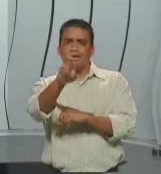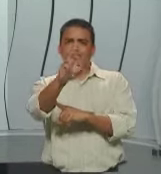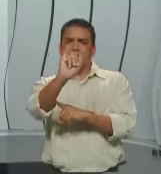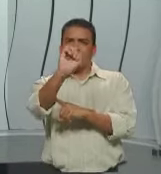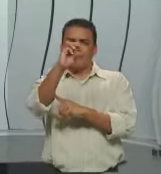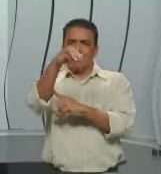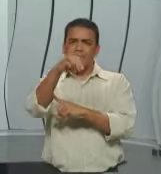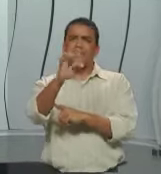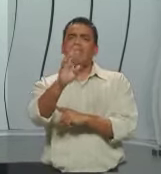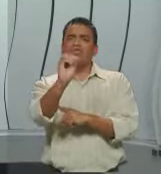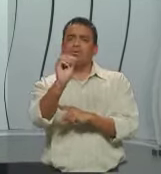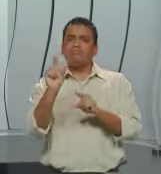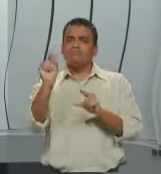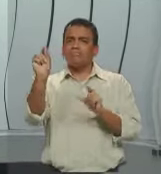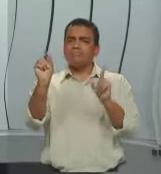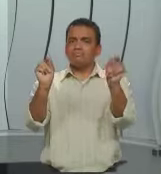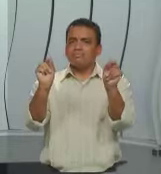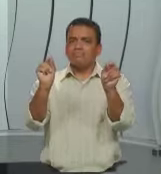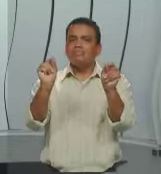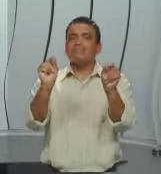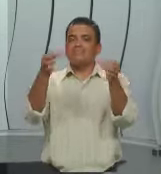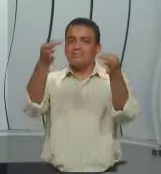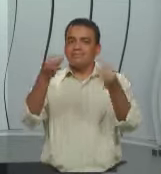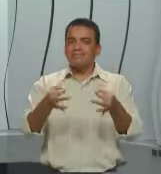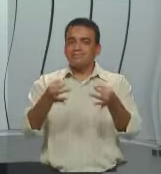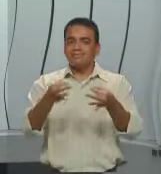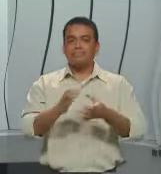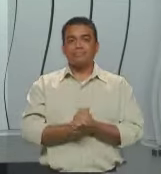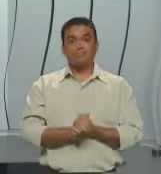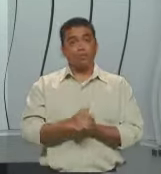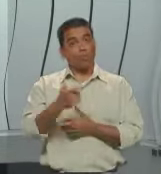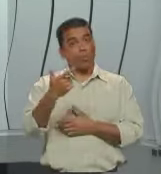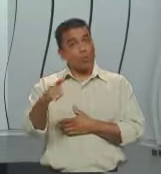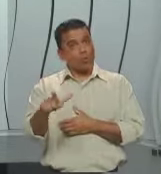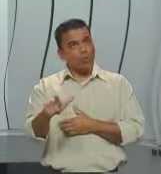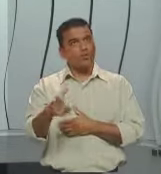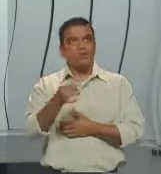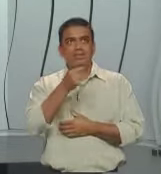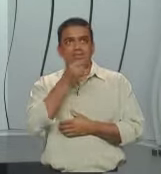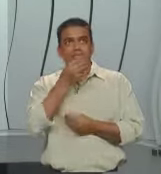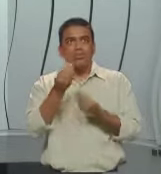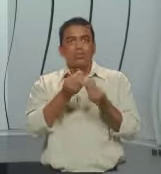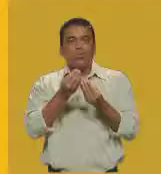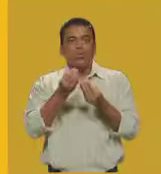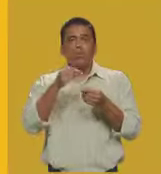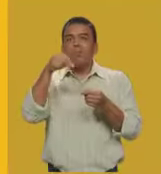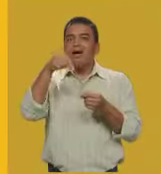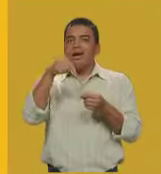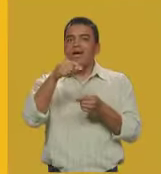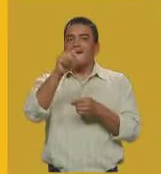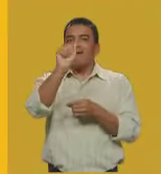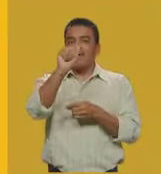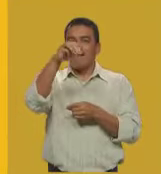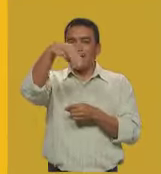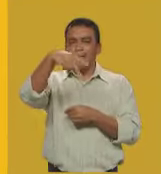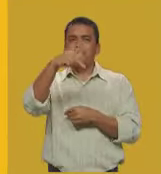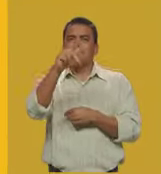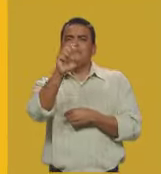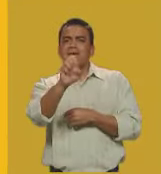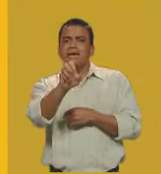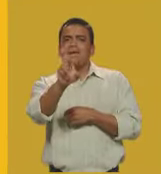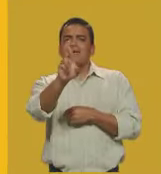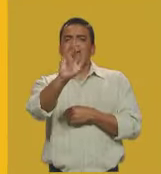no circuito. O outro motivo está relacionado à própria construção dele, do instrumento. Se trata de um